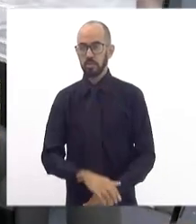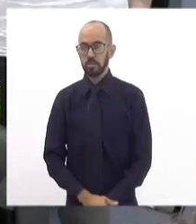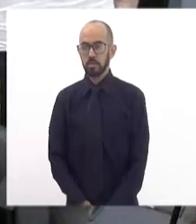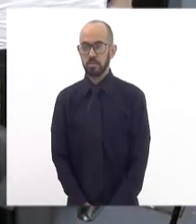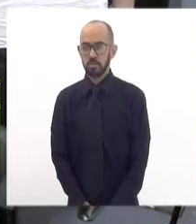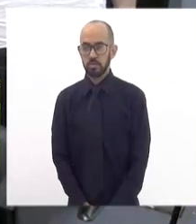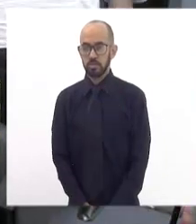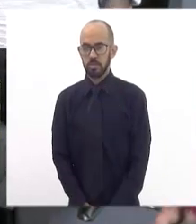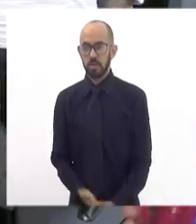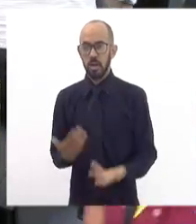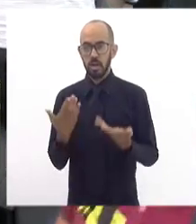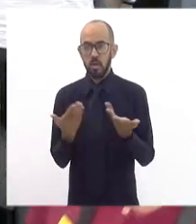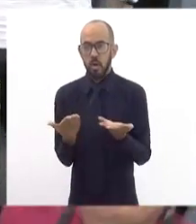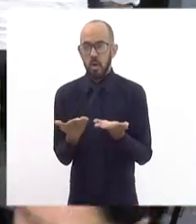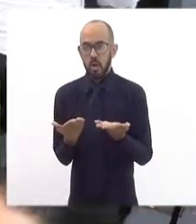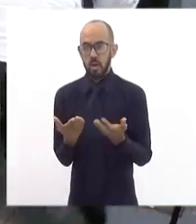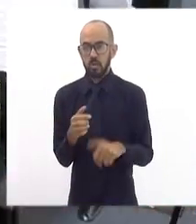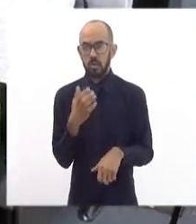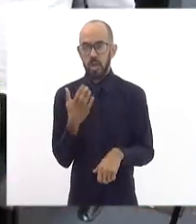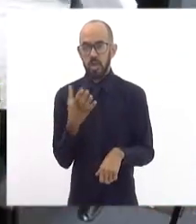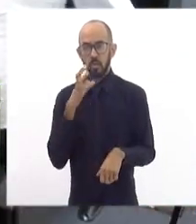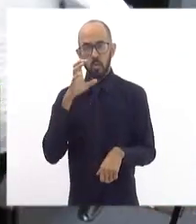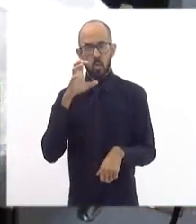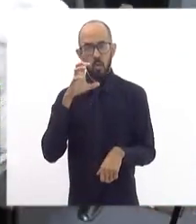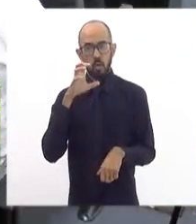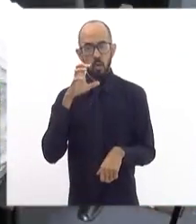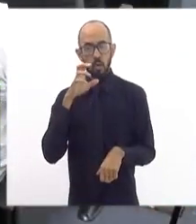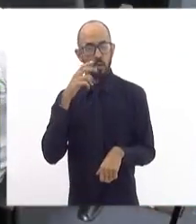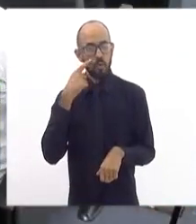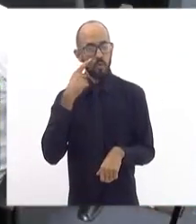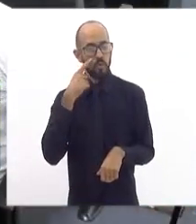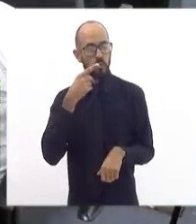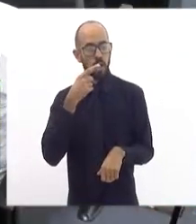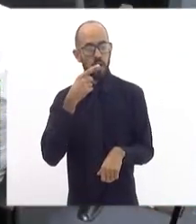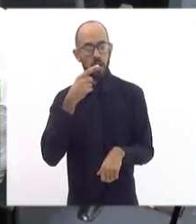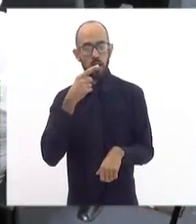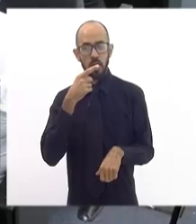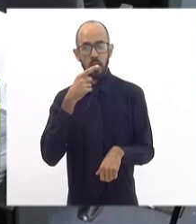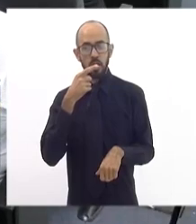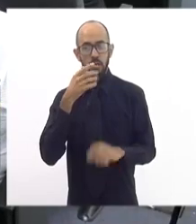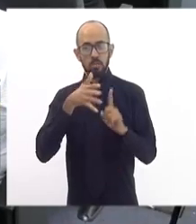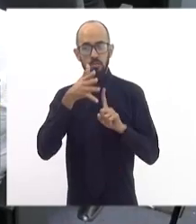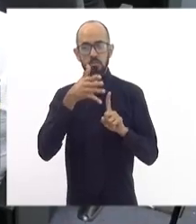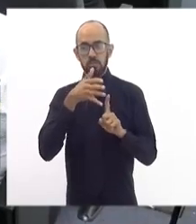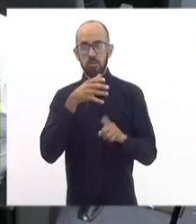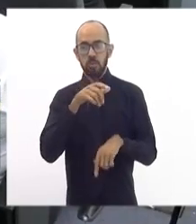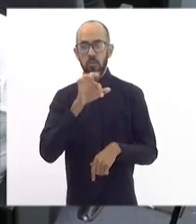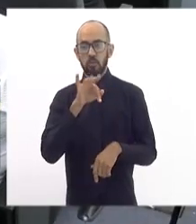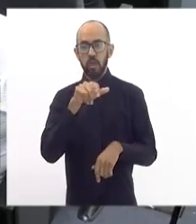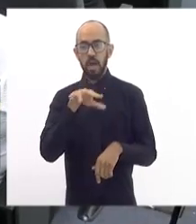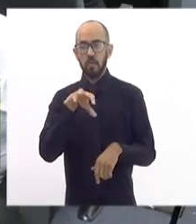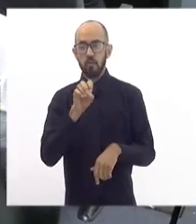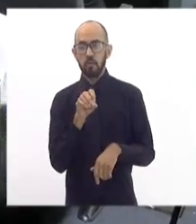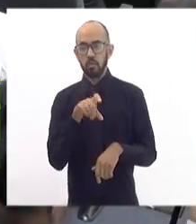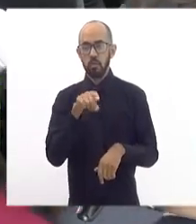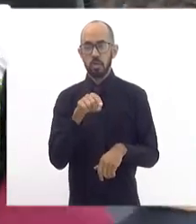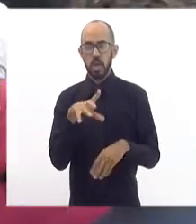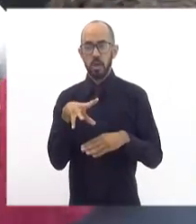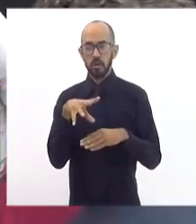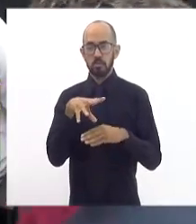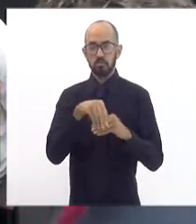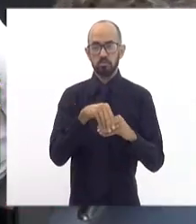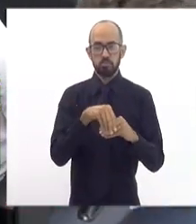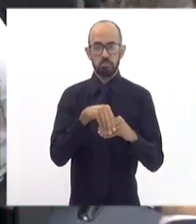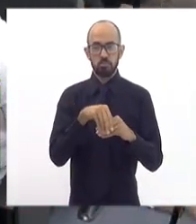e olha só queria ouvir agora o Flávio Flávio outro representando a comissão nacional de fortalecimento do exército